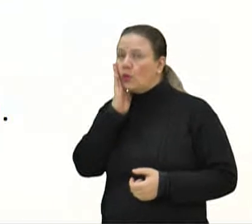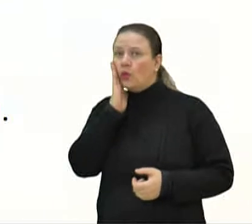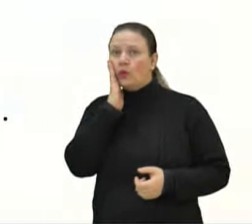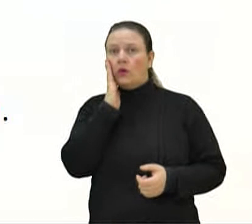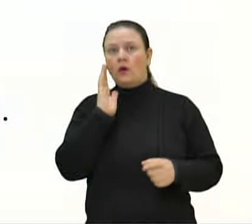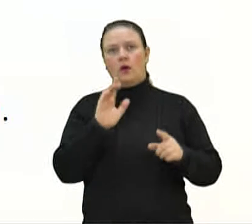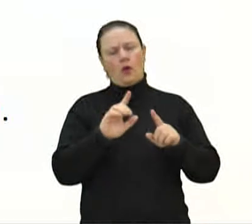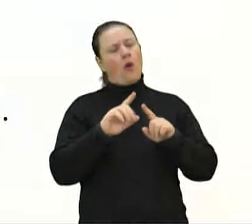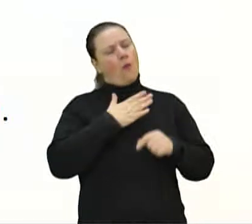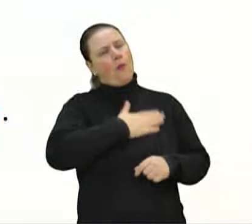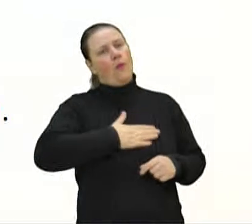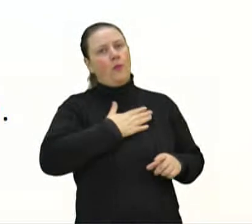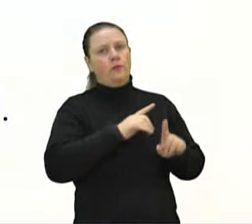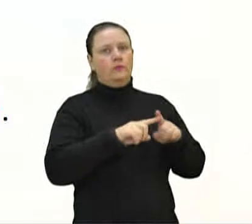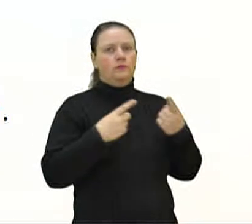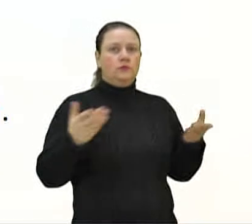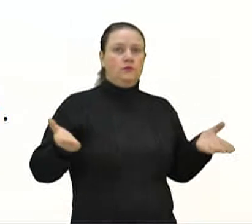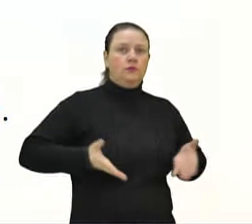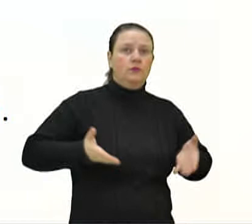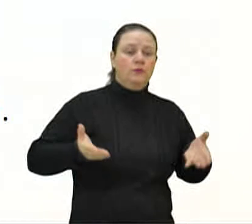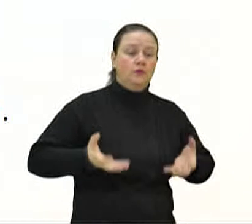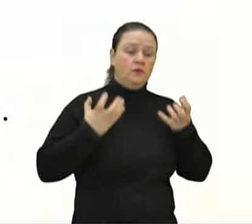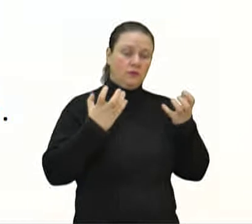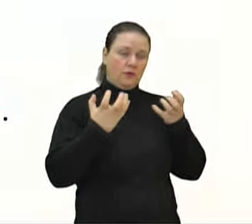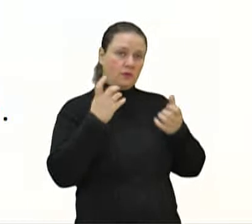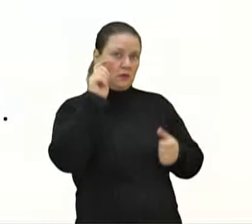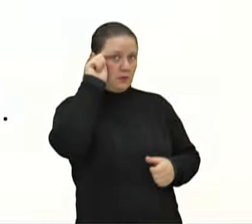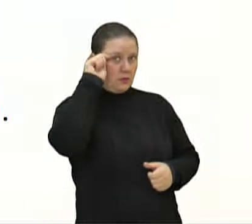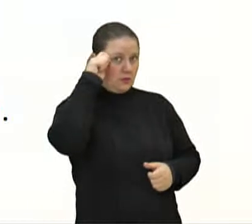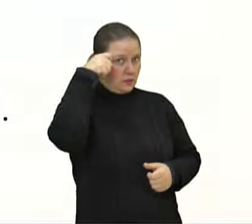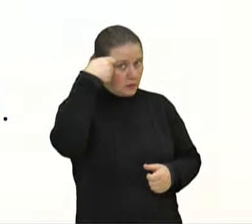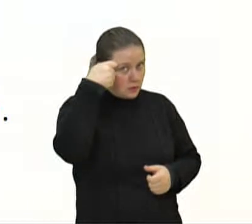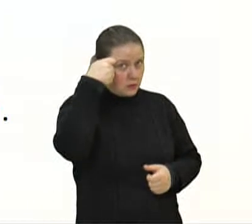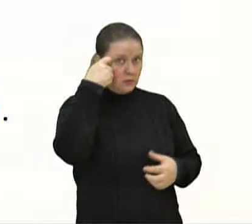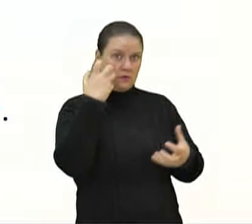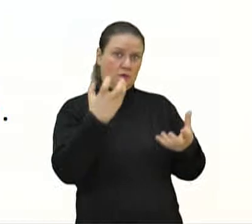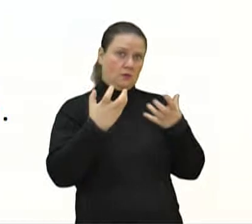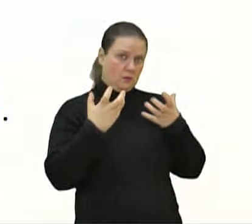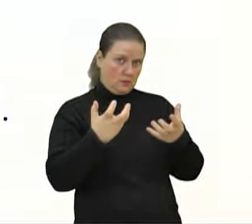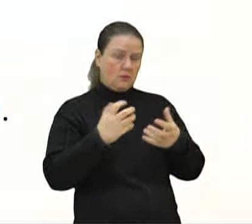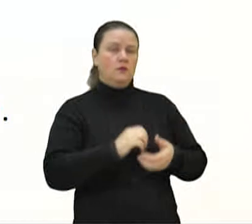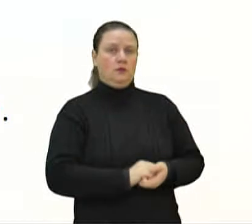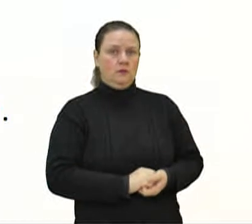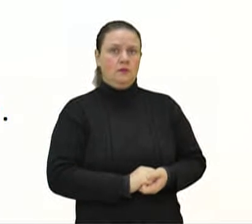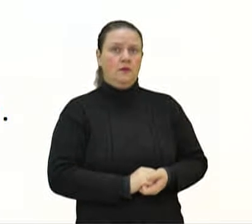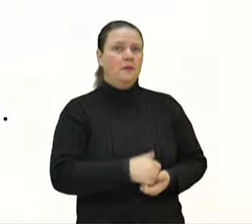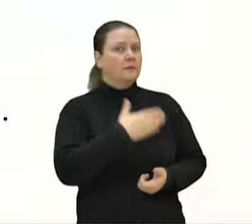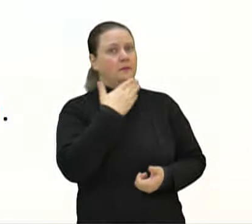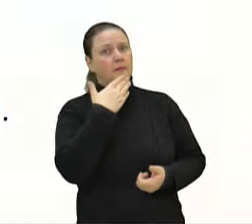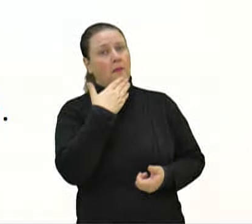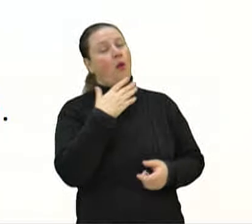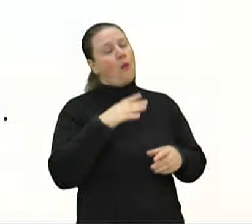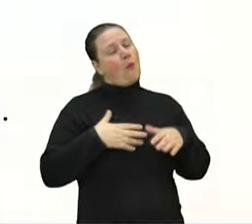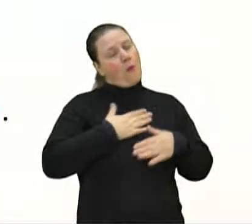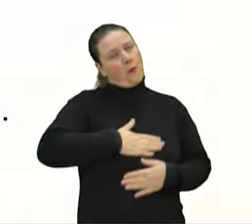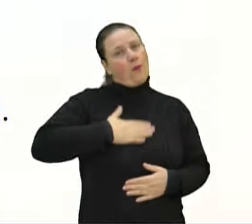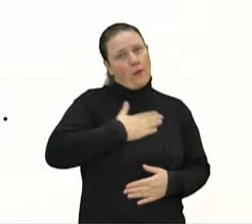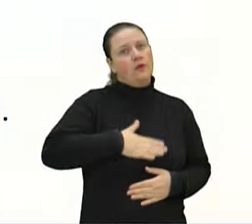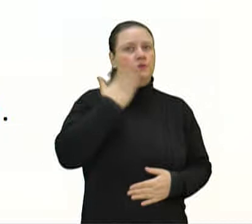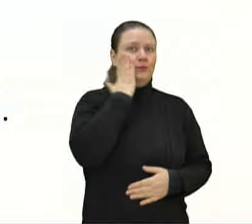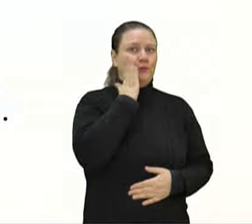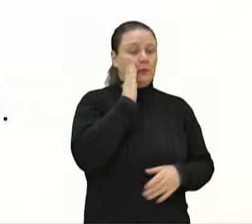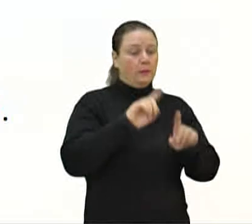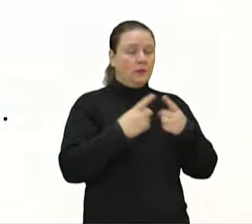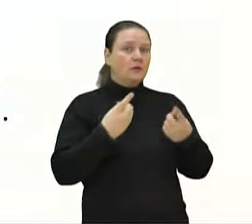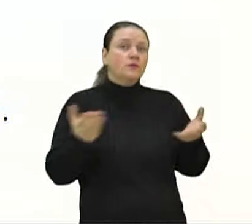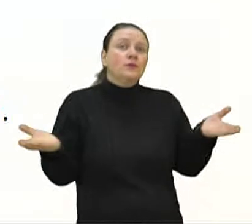pero creo que hoy tomaré el negro de escote a pico. Então, Olivia diz que ela fascinam a ela os azuis, mas hoje ela gostaria de